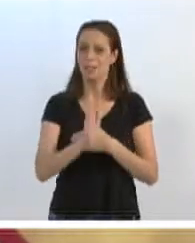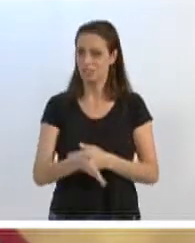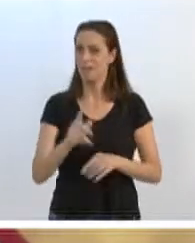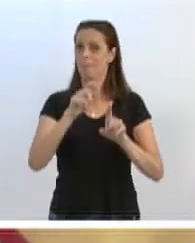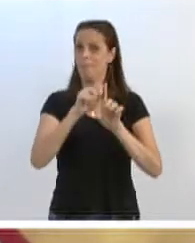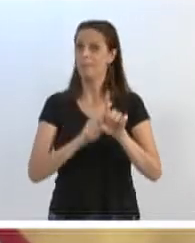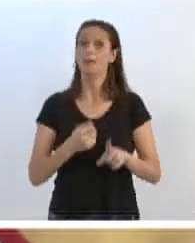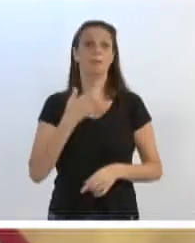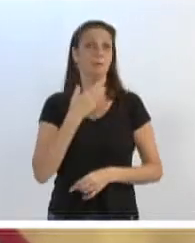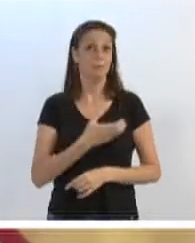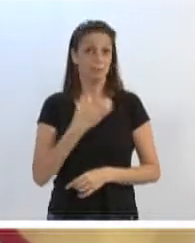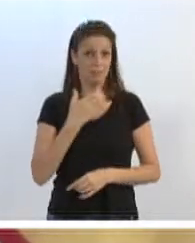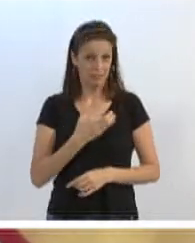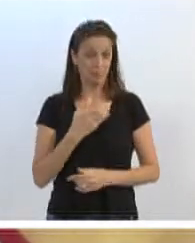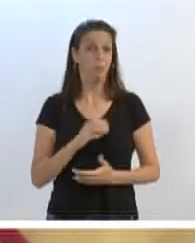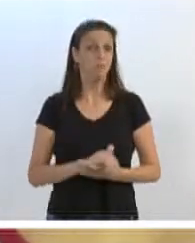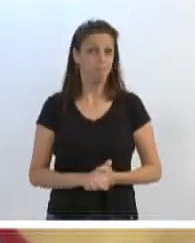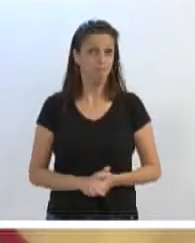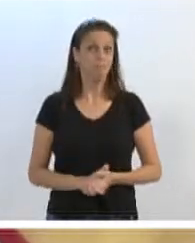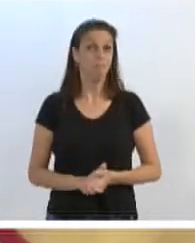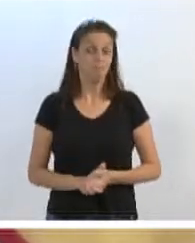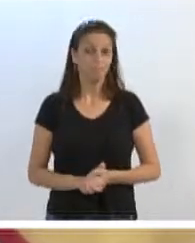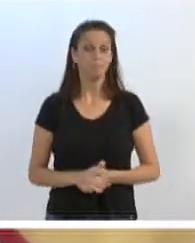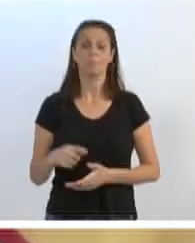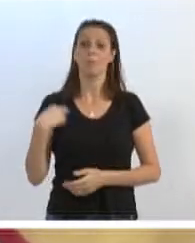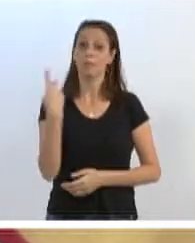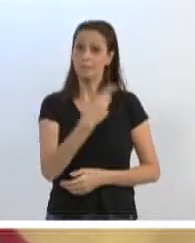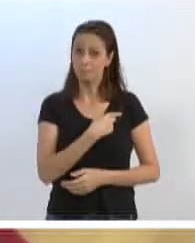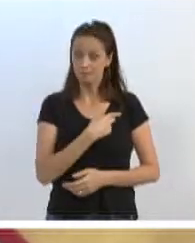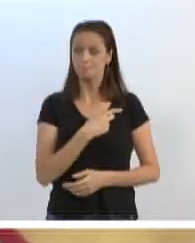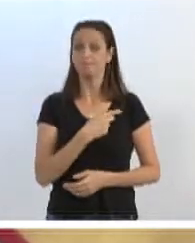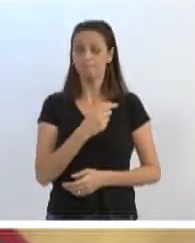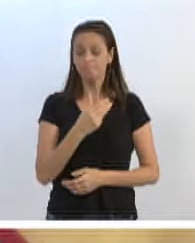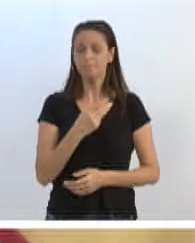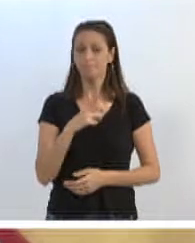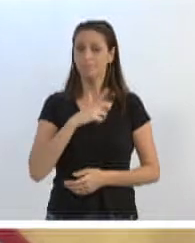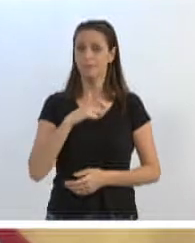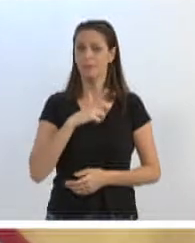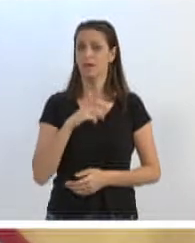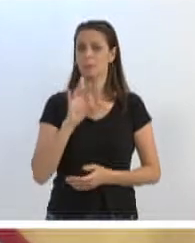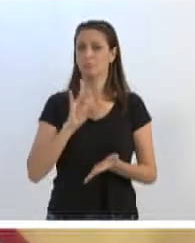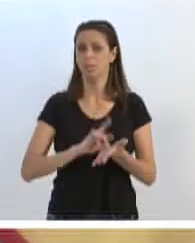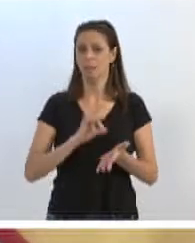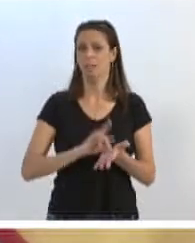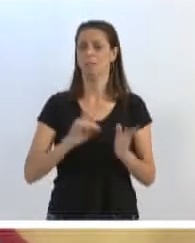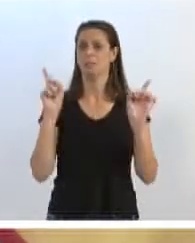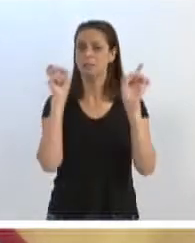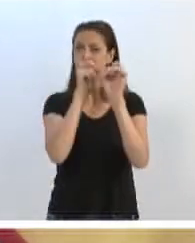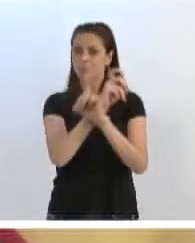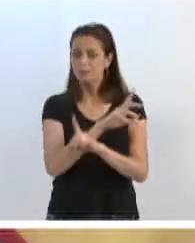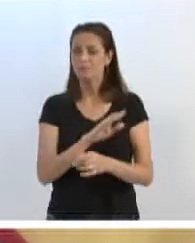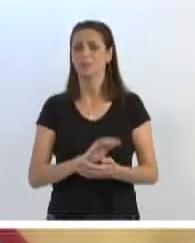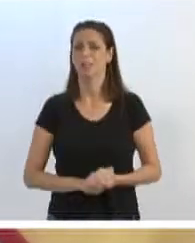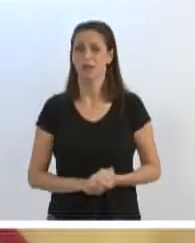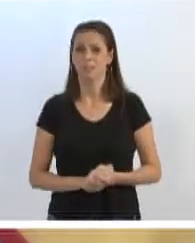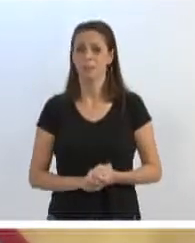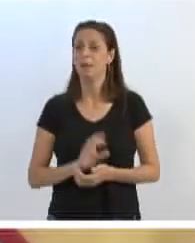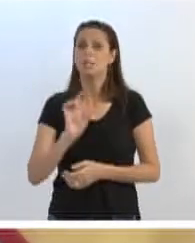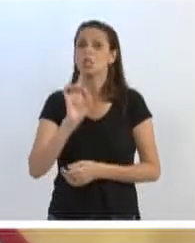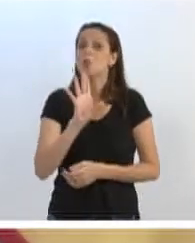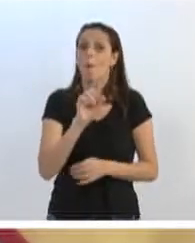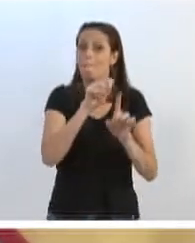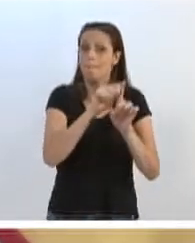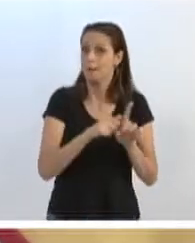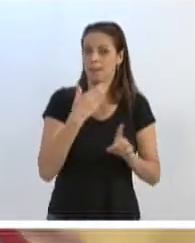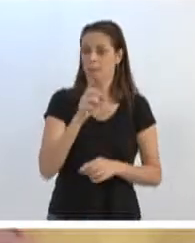é e nós temos uma dificuldade muito grande isso não acontece infelizmente só no final do ano né